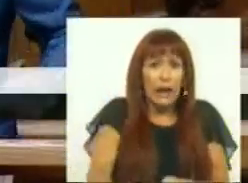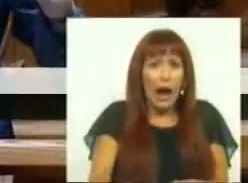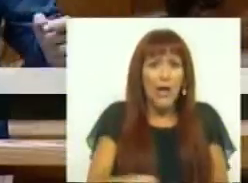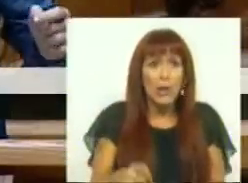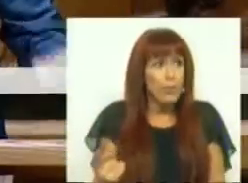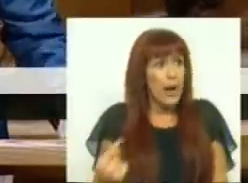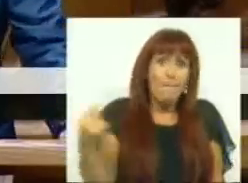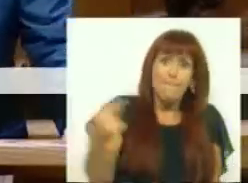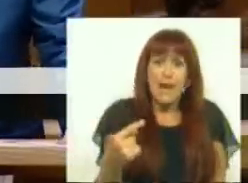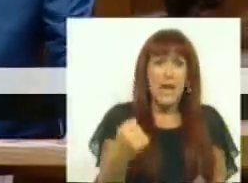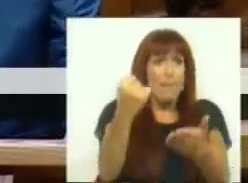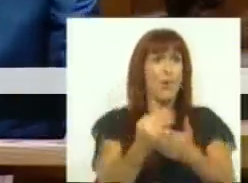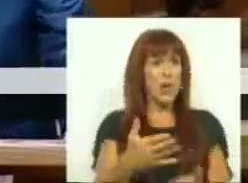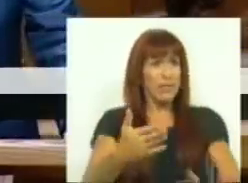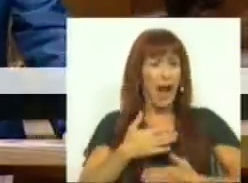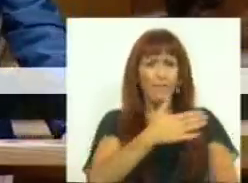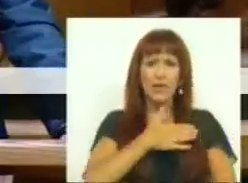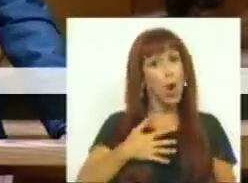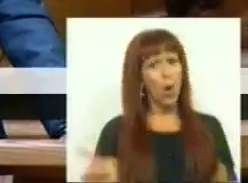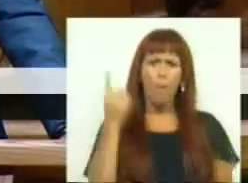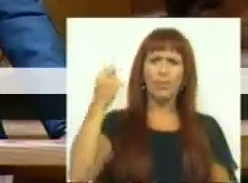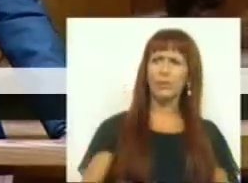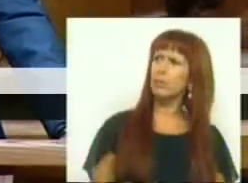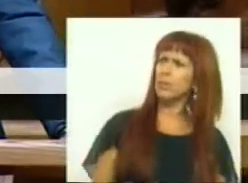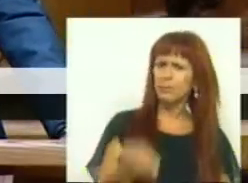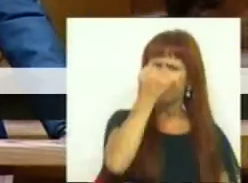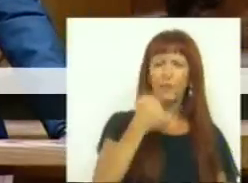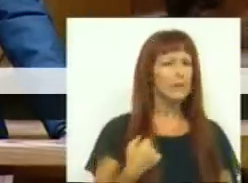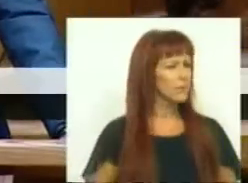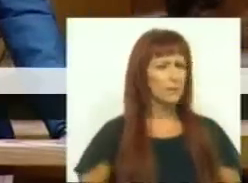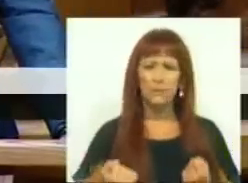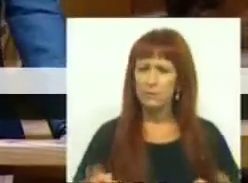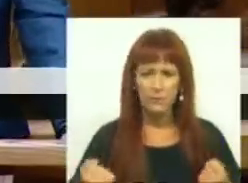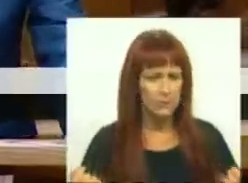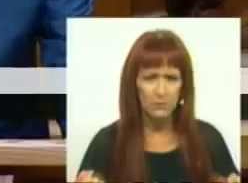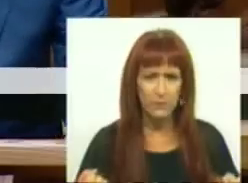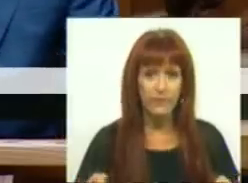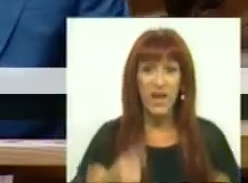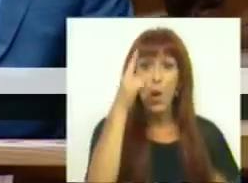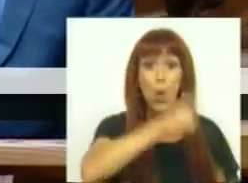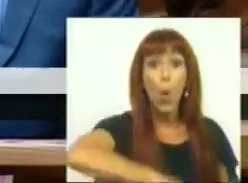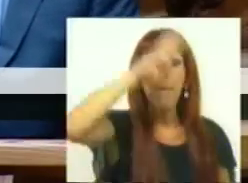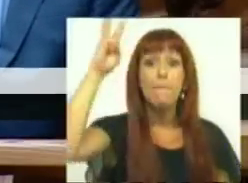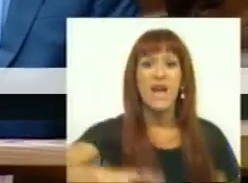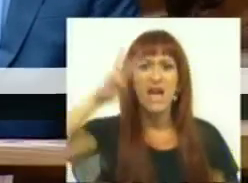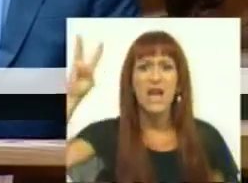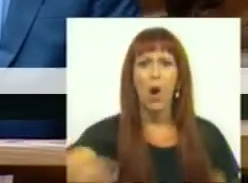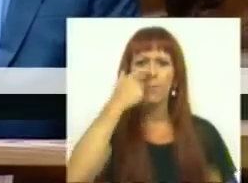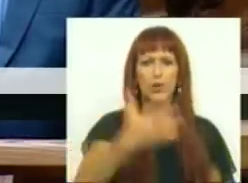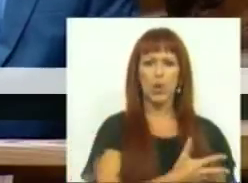para terem o mínimo do apoio de saúde. Não tiveram. Eles não aguentam. Há 1 milhão de